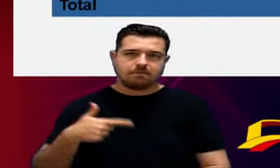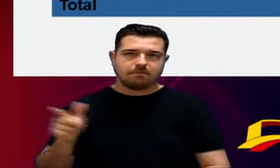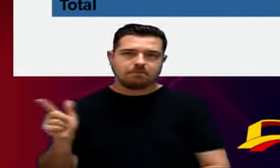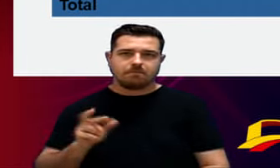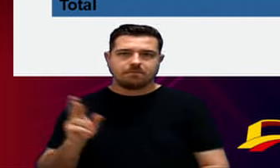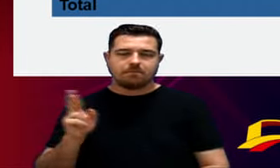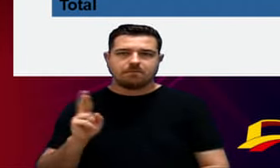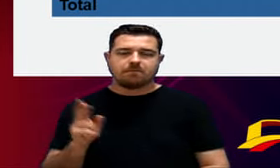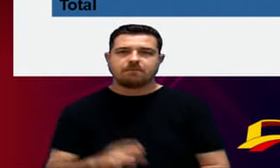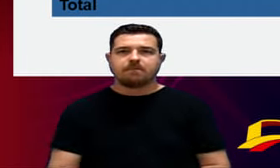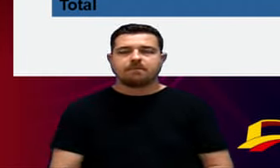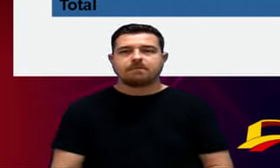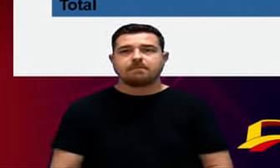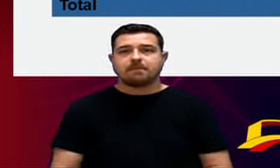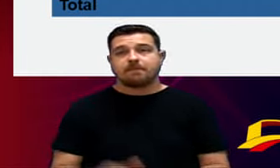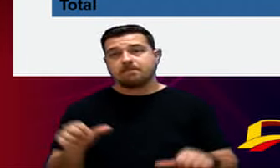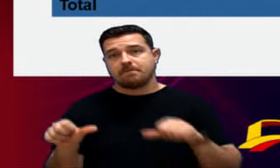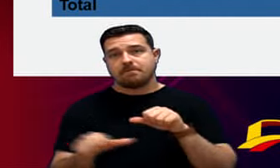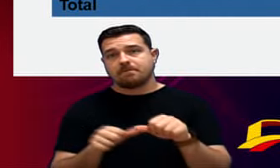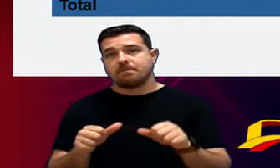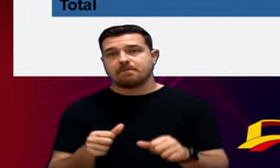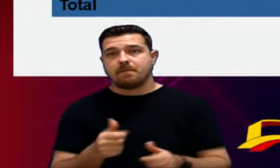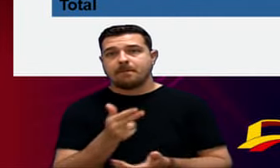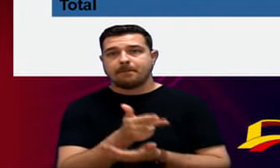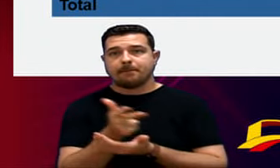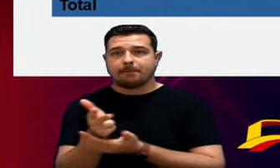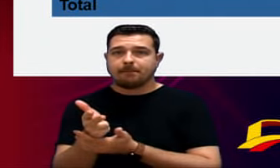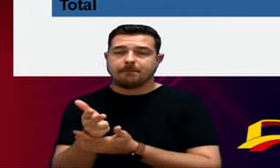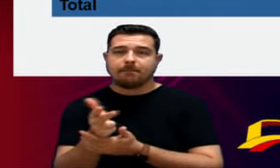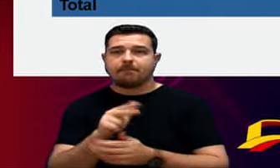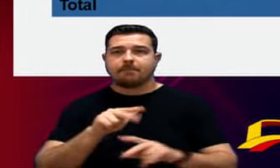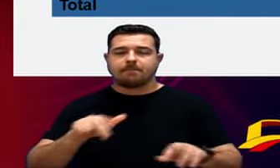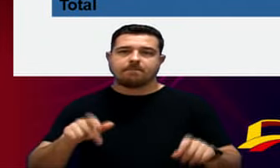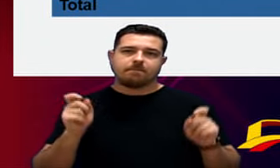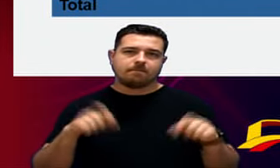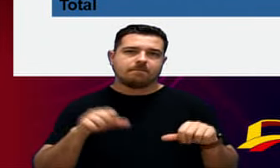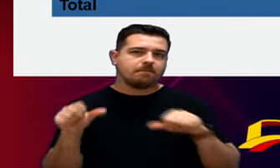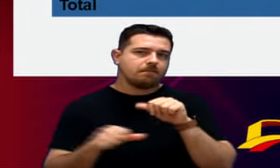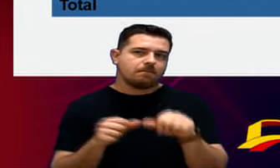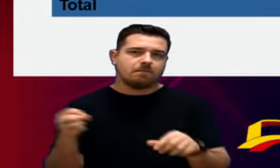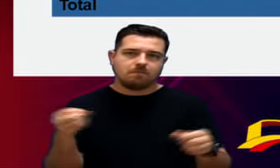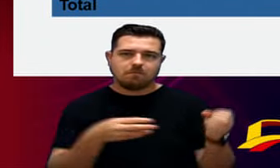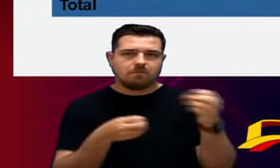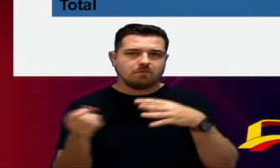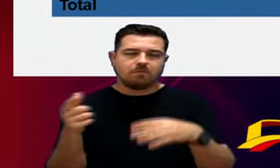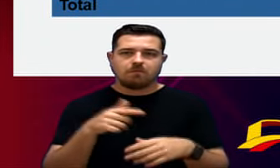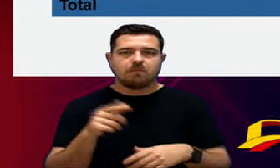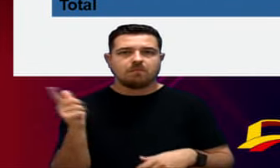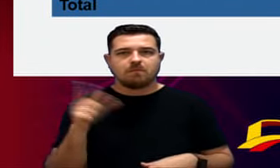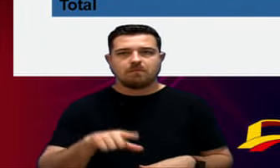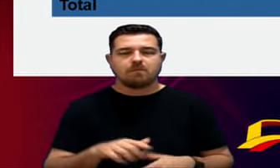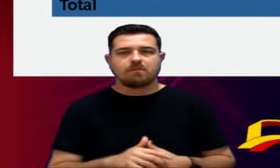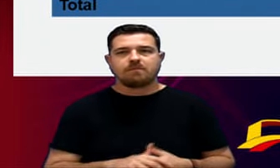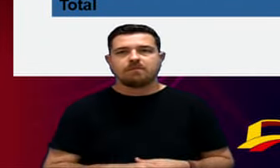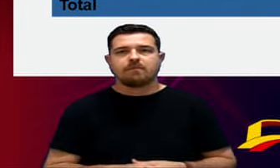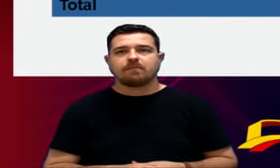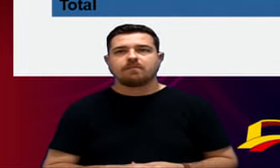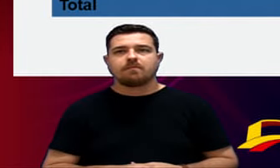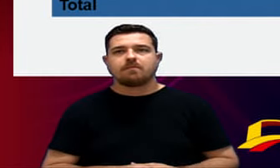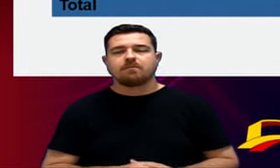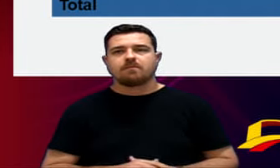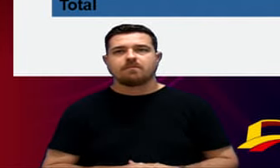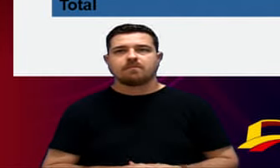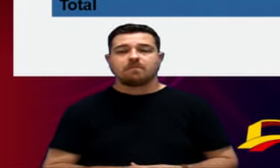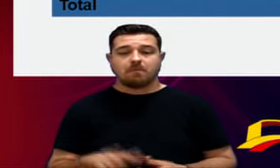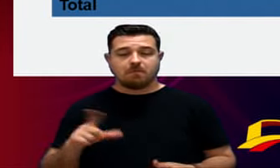dessa aquisição é modernização todo armamento utilizado pela guarda civil incluindo os novos guardas civis que estarão ingressando